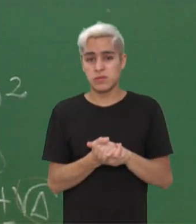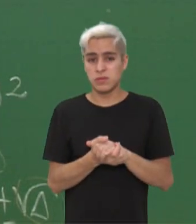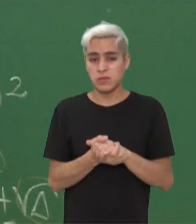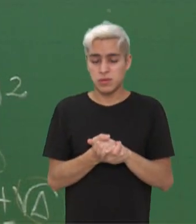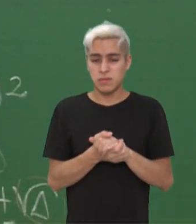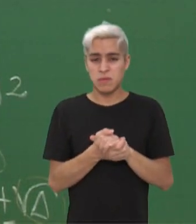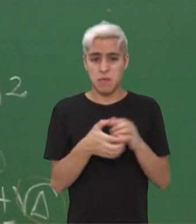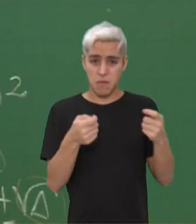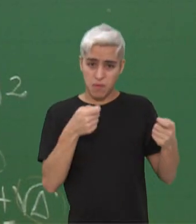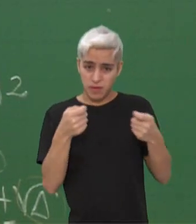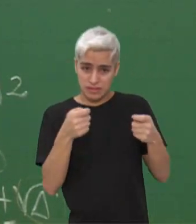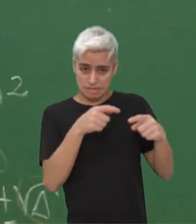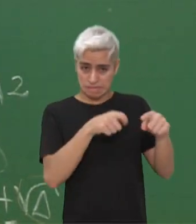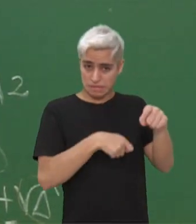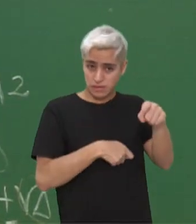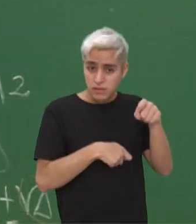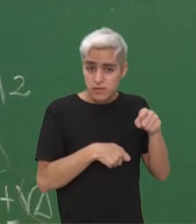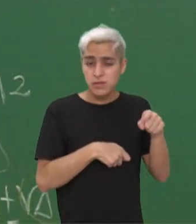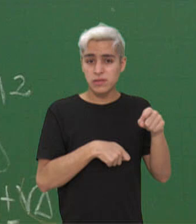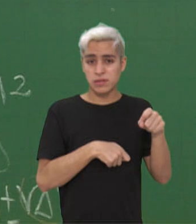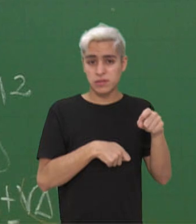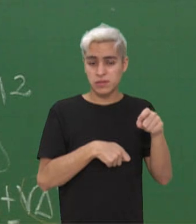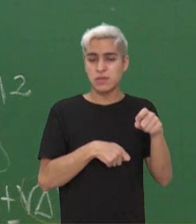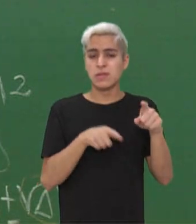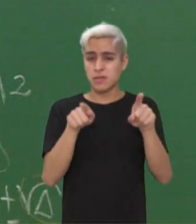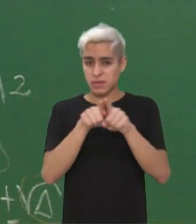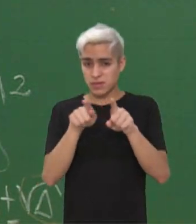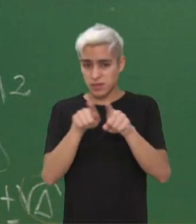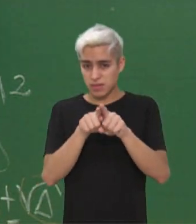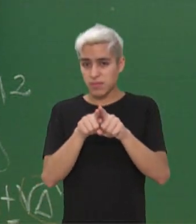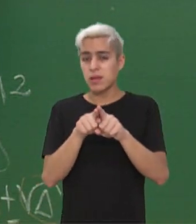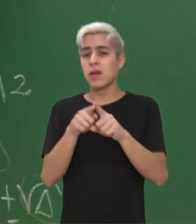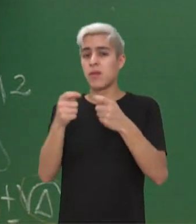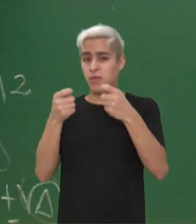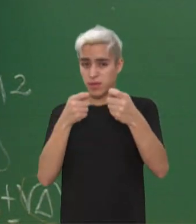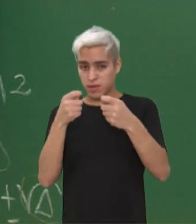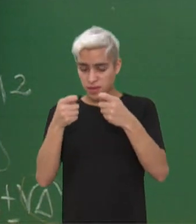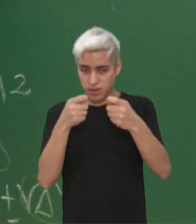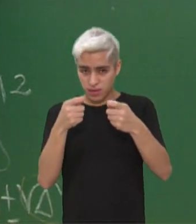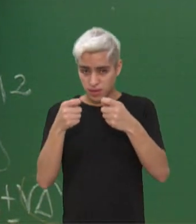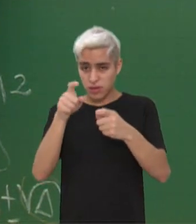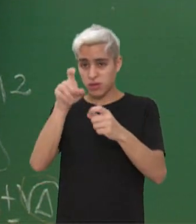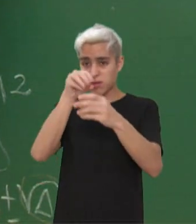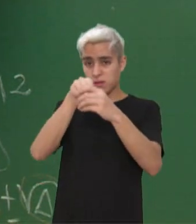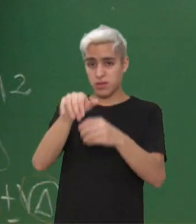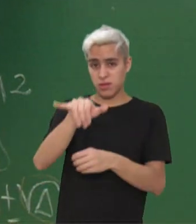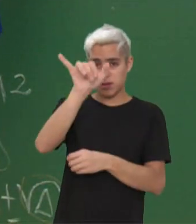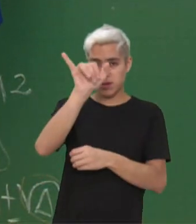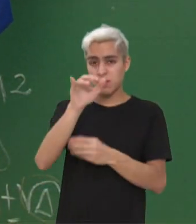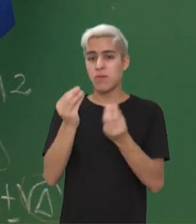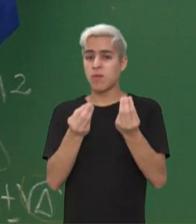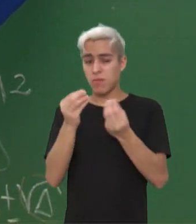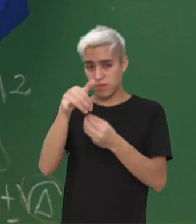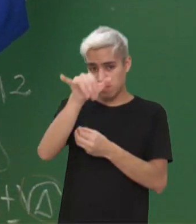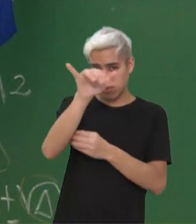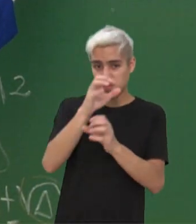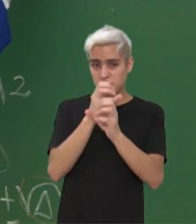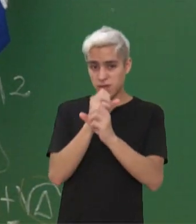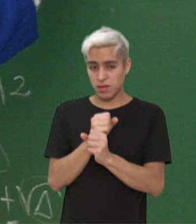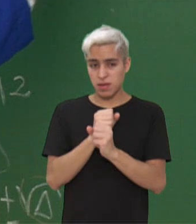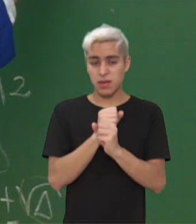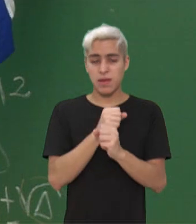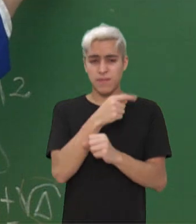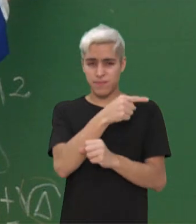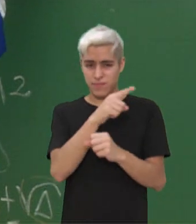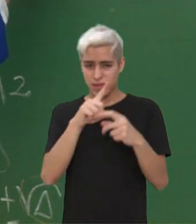coordenada x do vértice, a gente tem também a coordenada y do vértice. E o y do vértice é calculado por menos